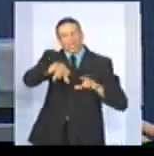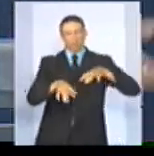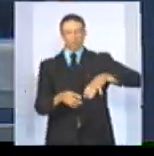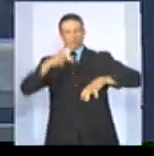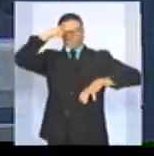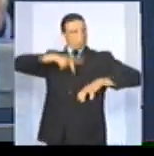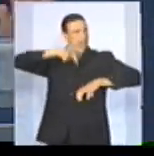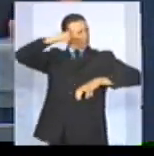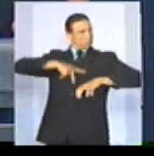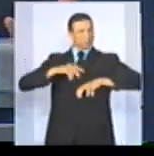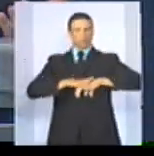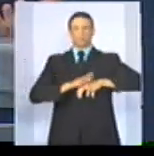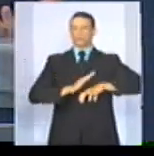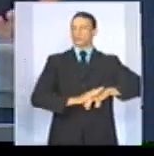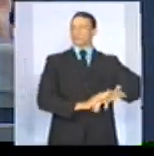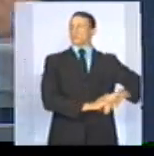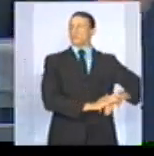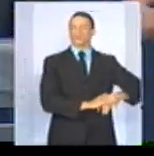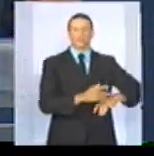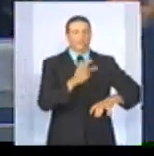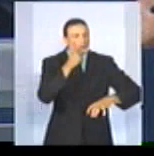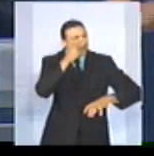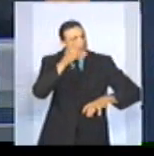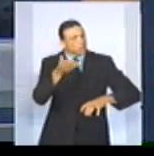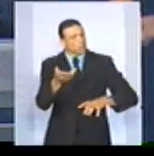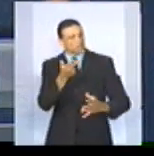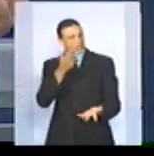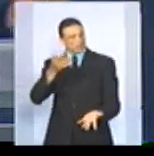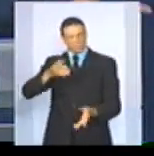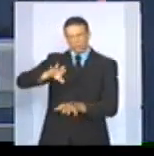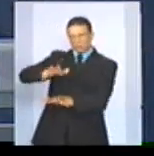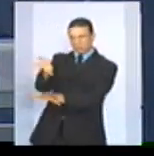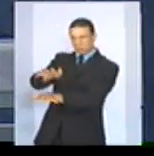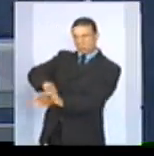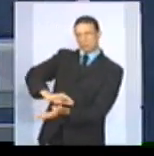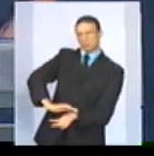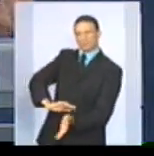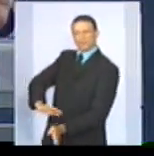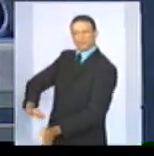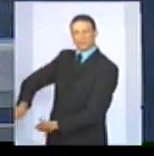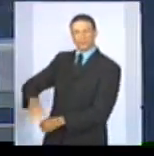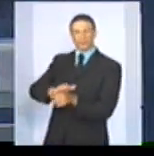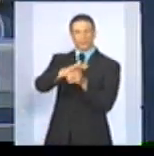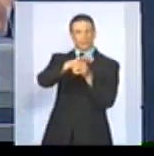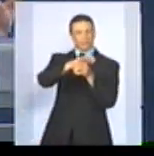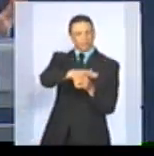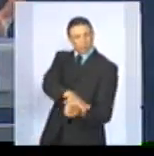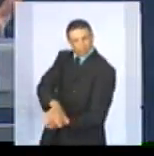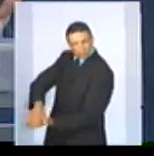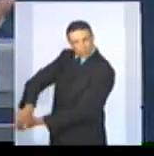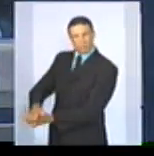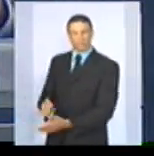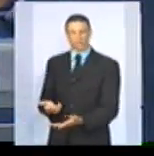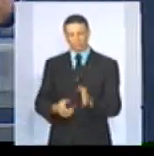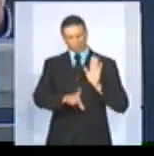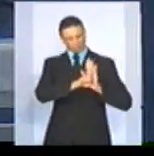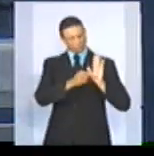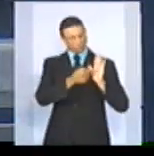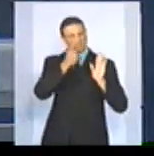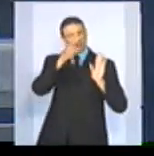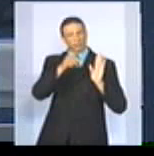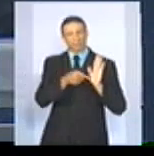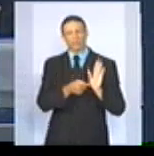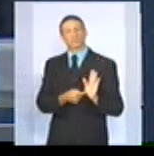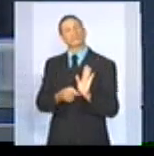e hoje é uma regulação pura exclusiva do mercado o que essa lei traz na verdade é a